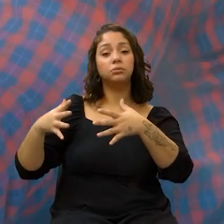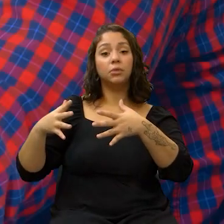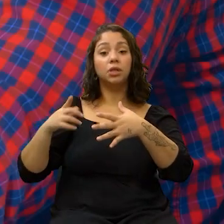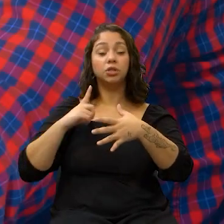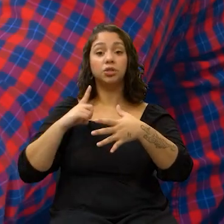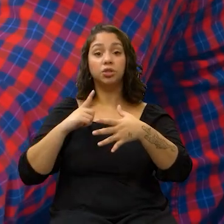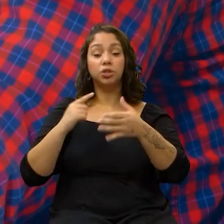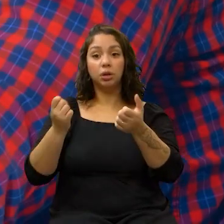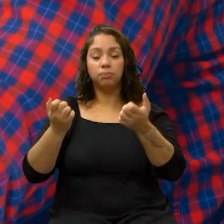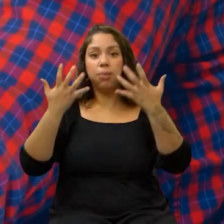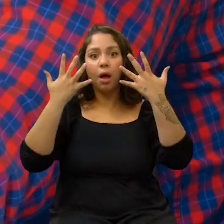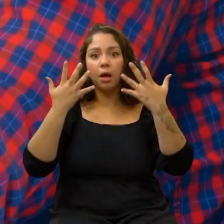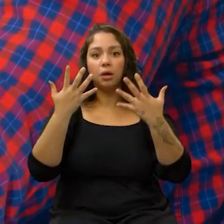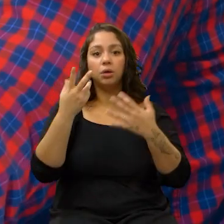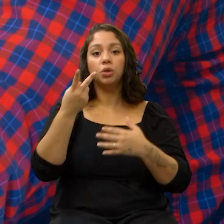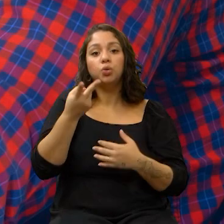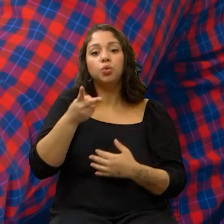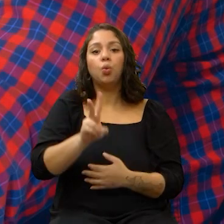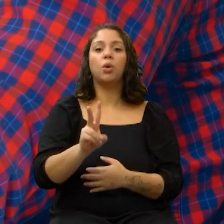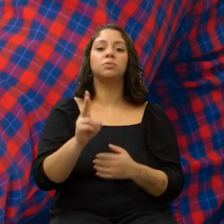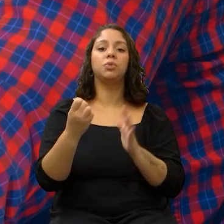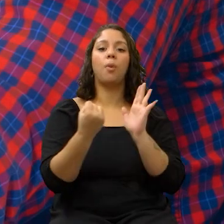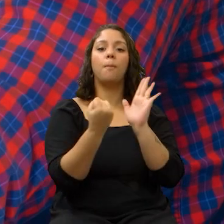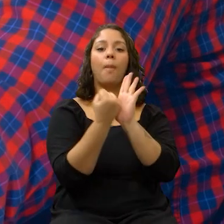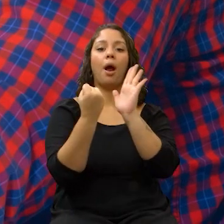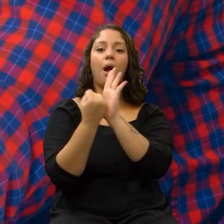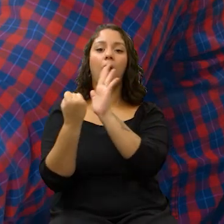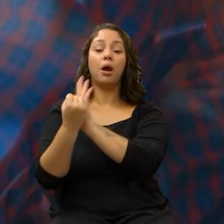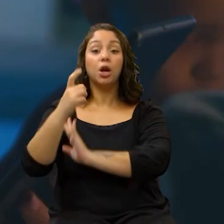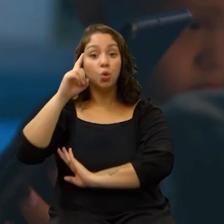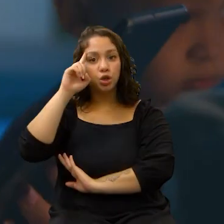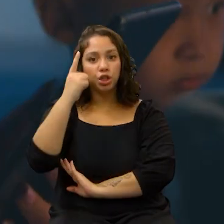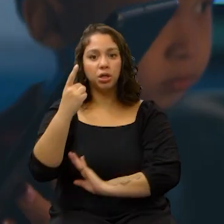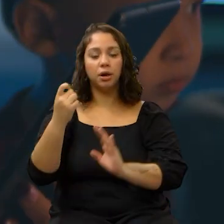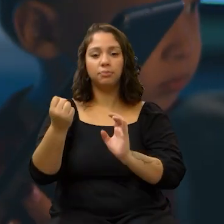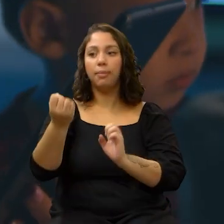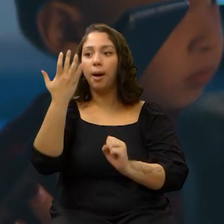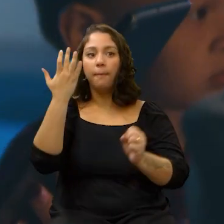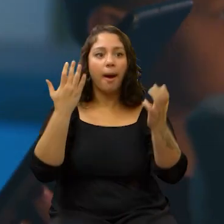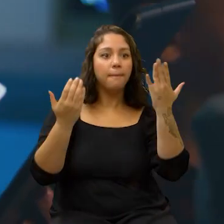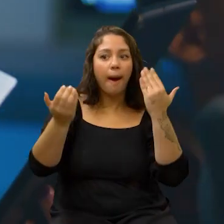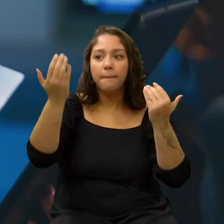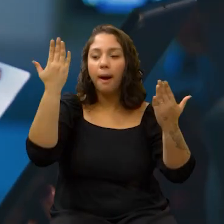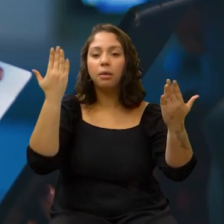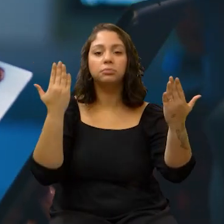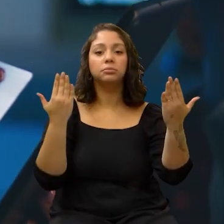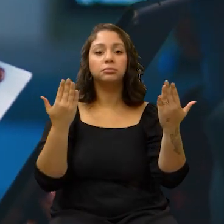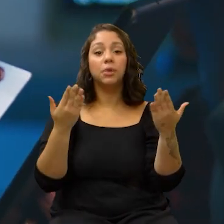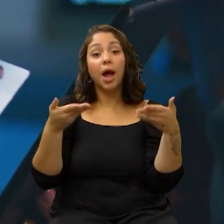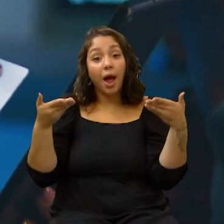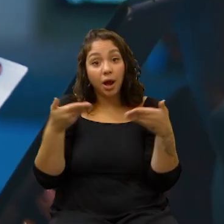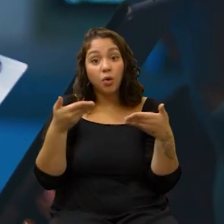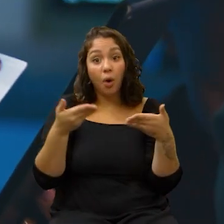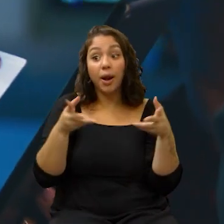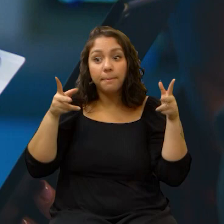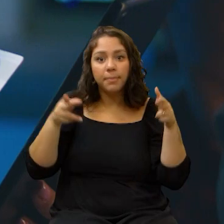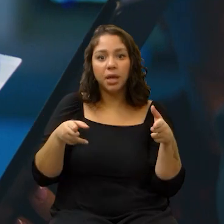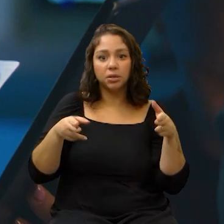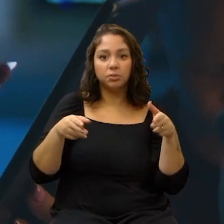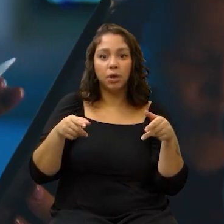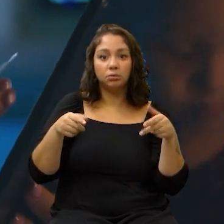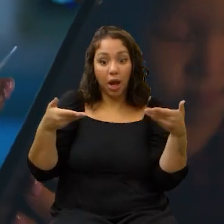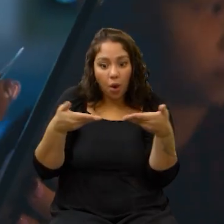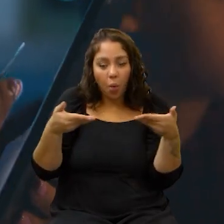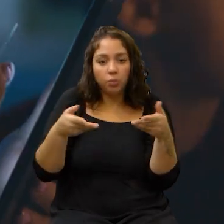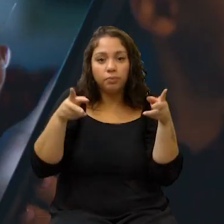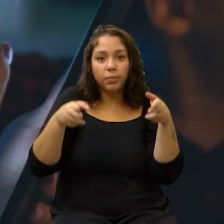era exposta em média a 2.000 marcas por dia. Hoje, a mesma pessoa que mora no mesmo centro, ela é